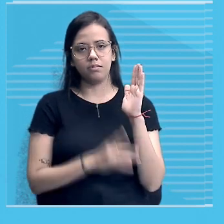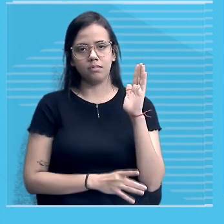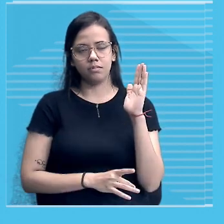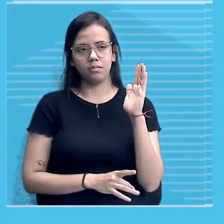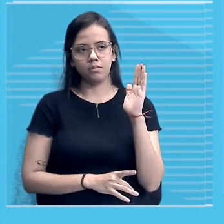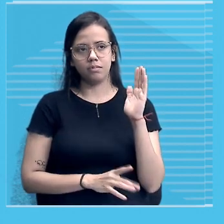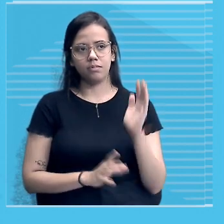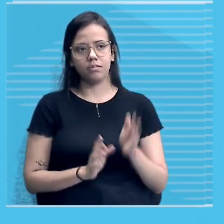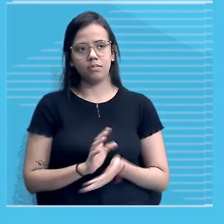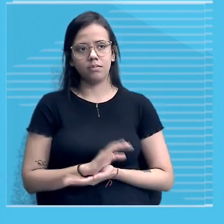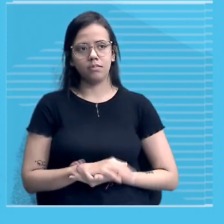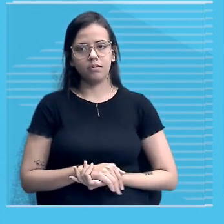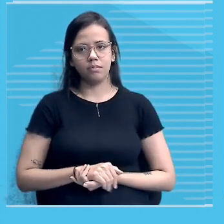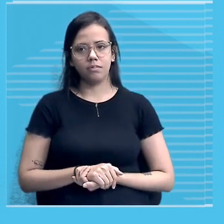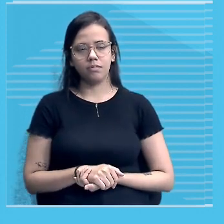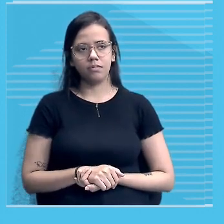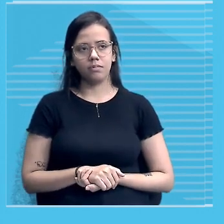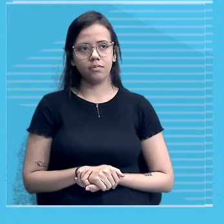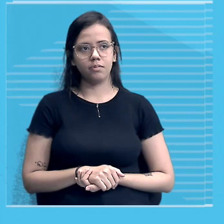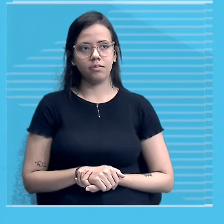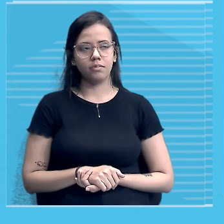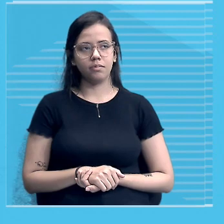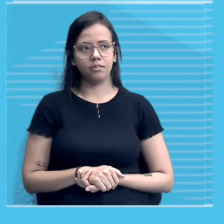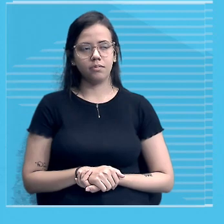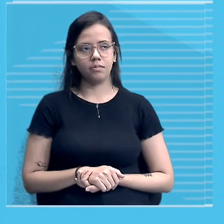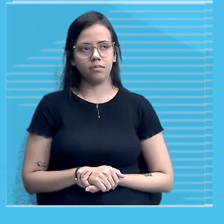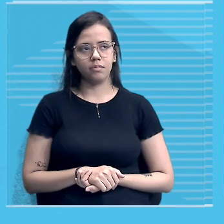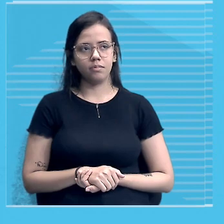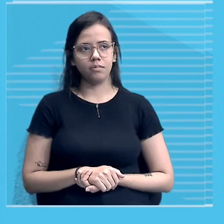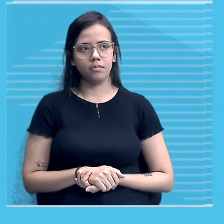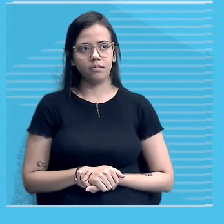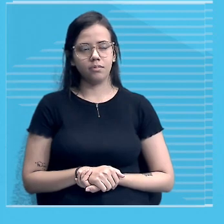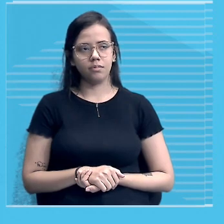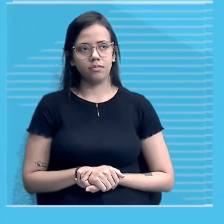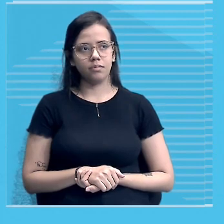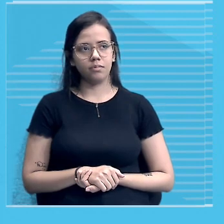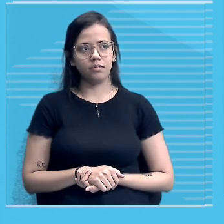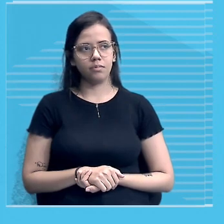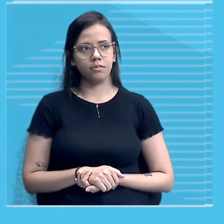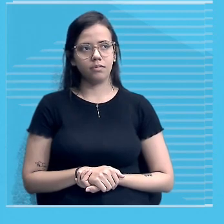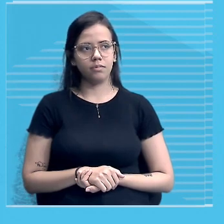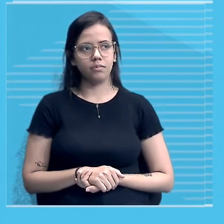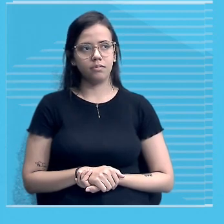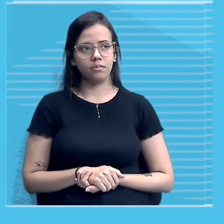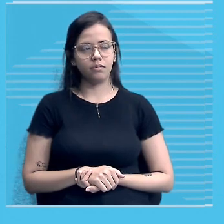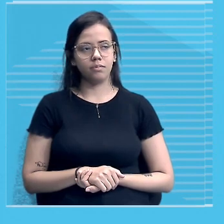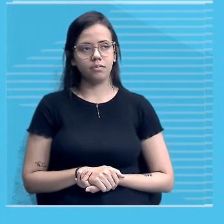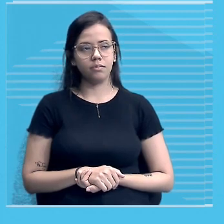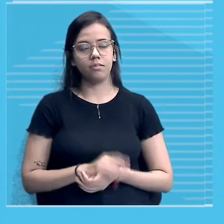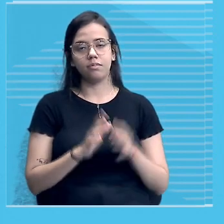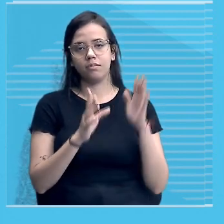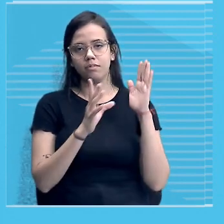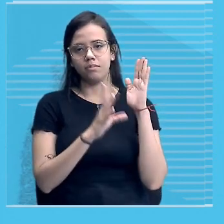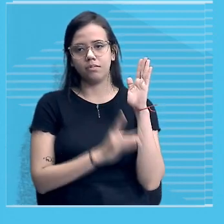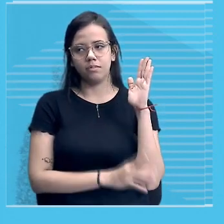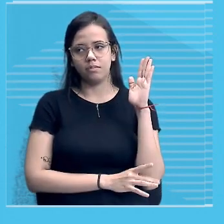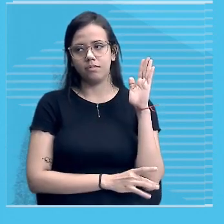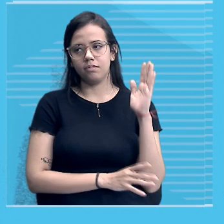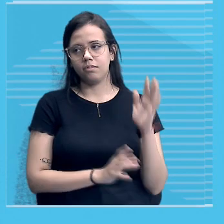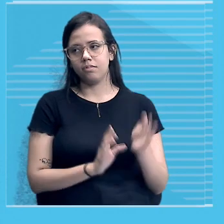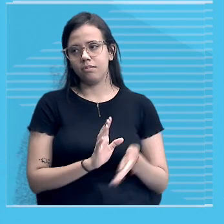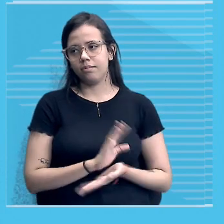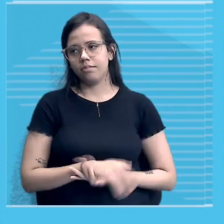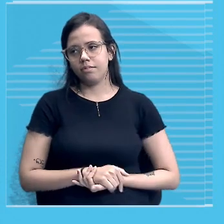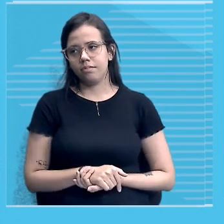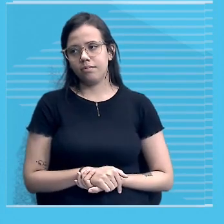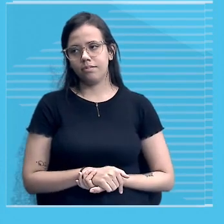outra coisa faturamento viu beleza fatoração jovem